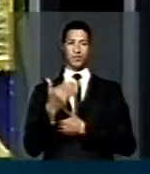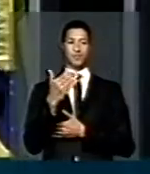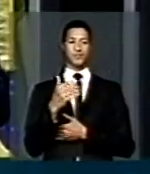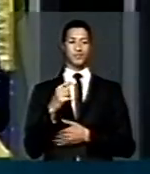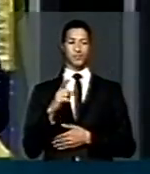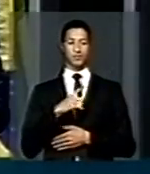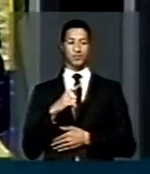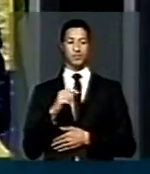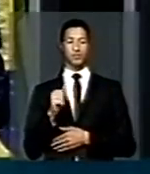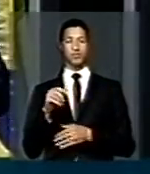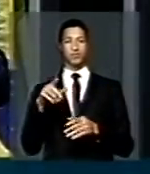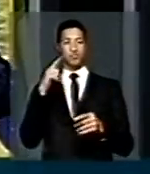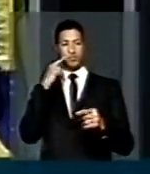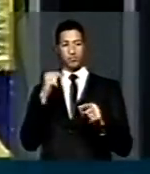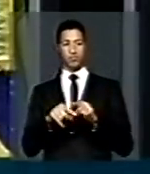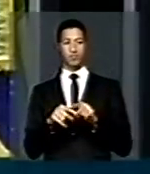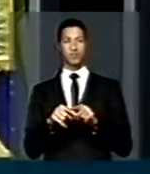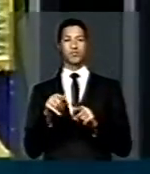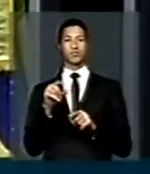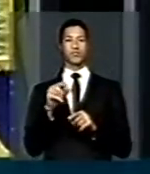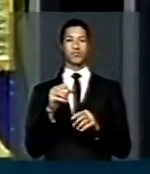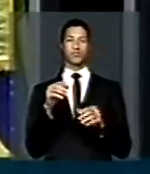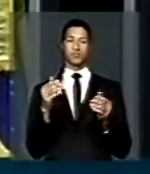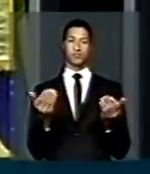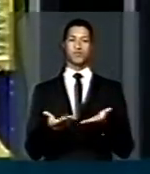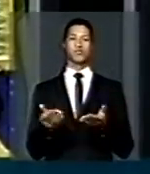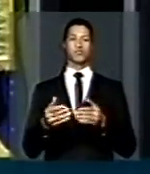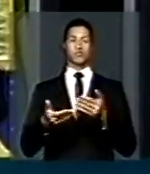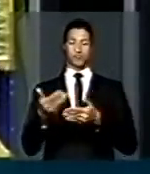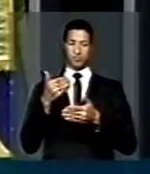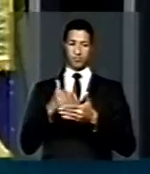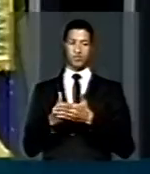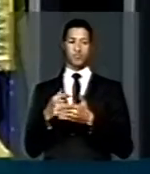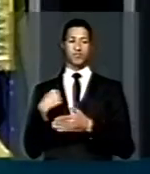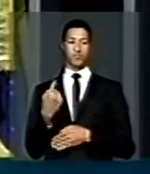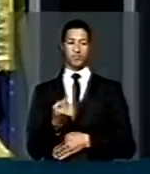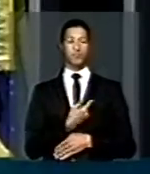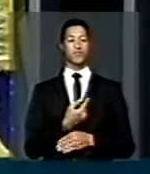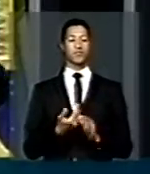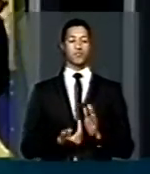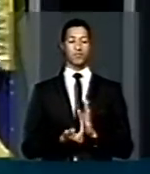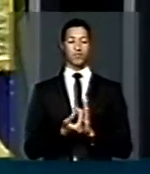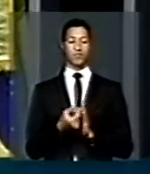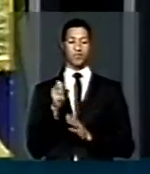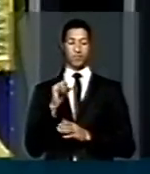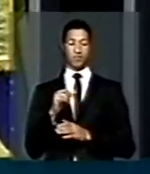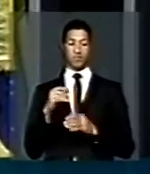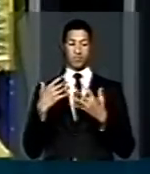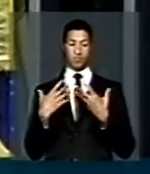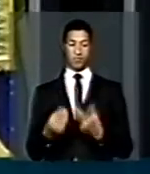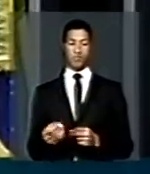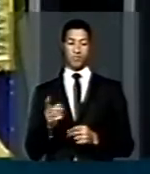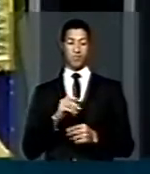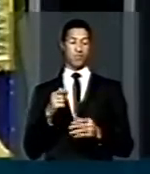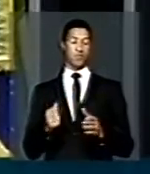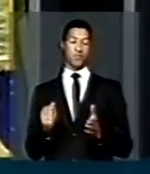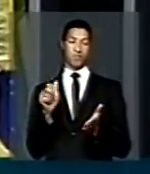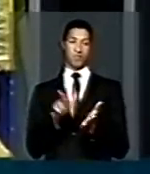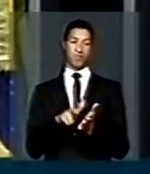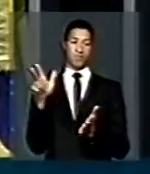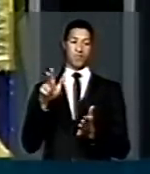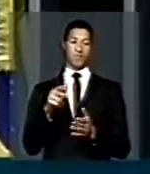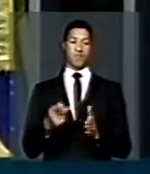toma a decisão nesse instante se omitir nós nos omitimos se porventura nós não aprovarmos